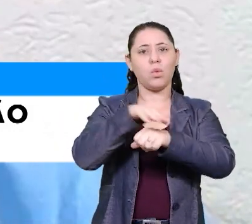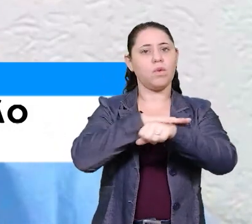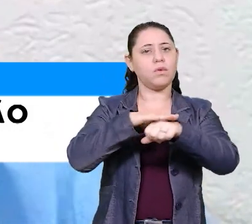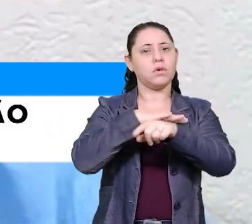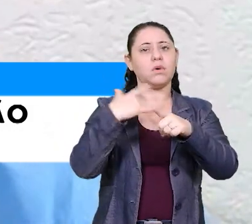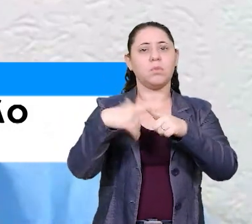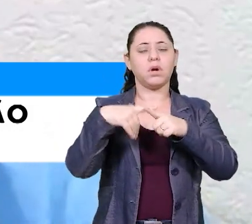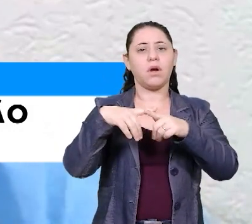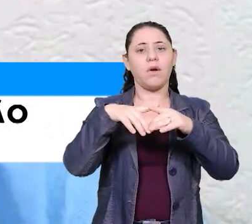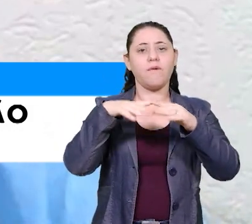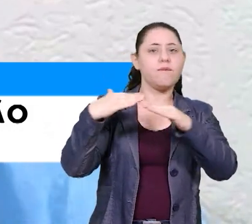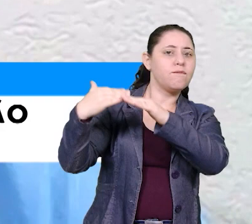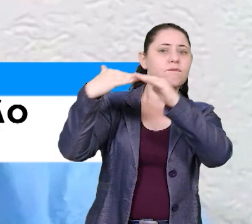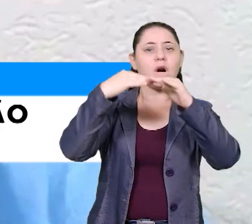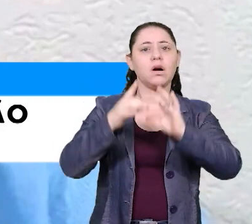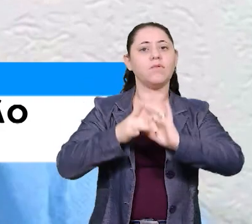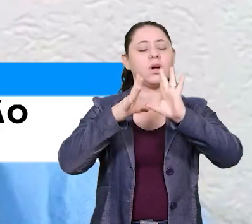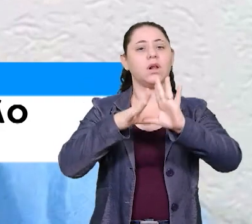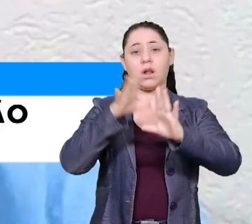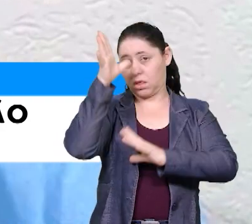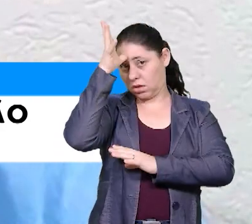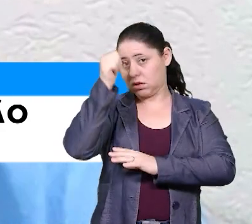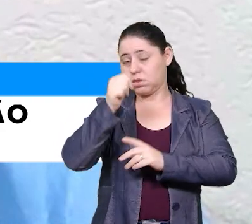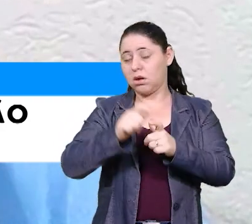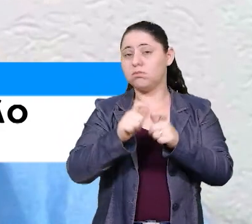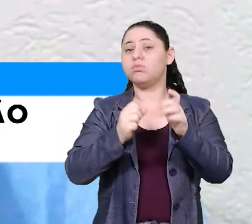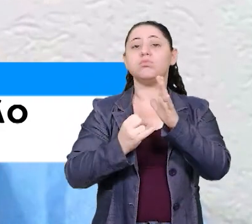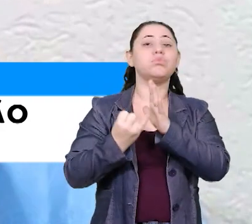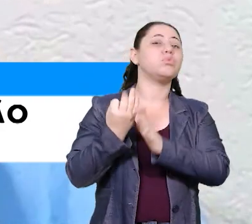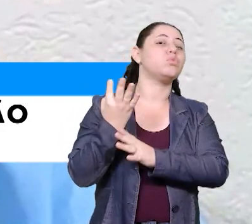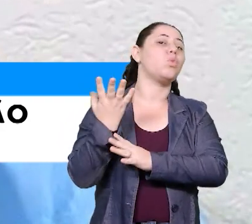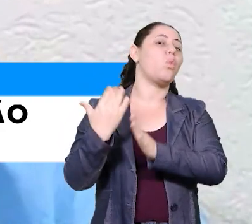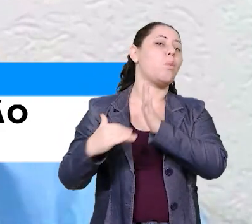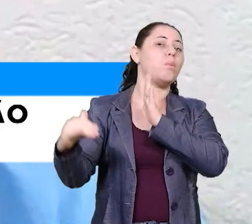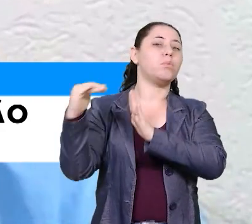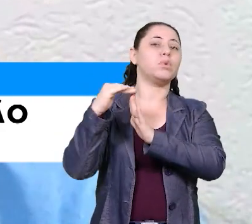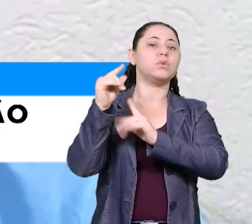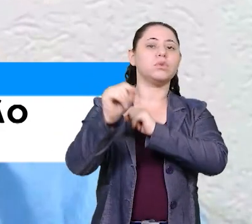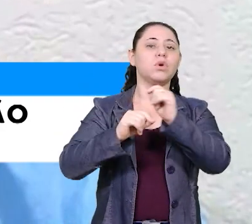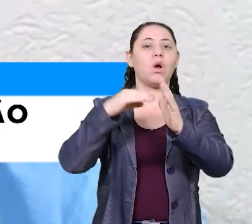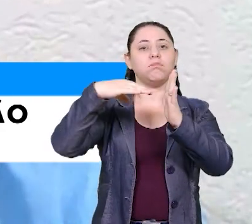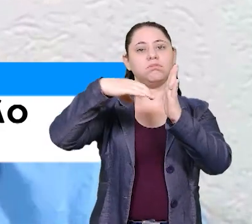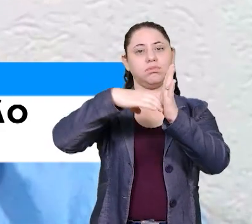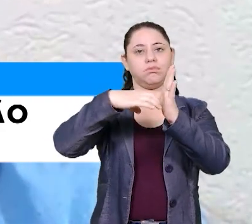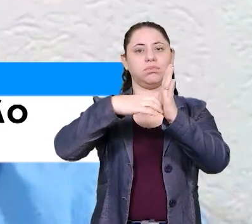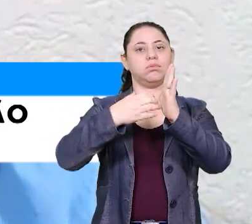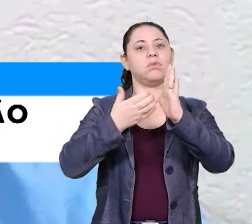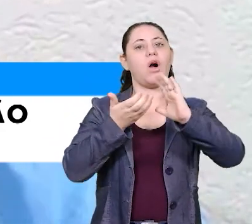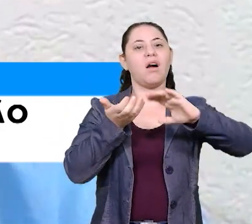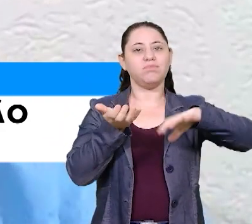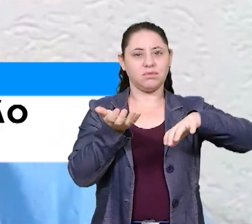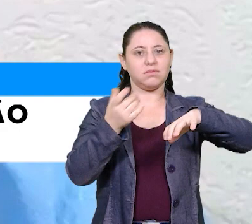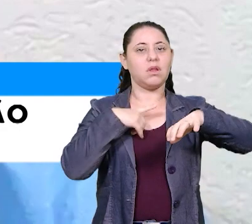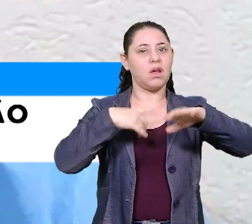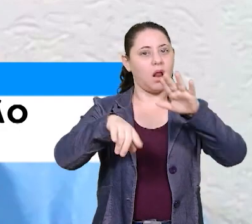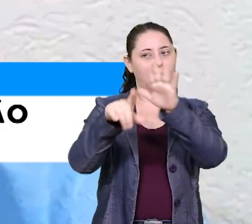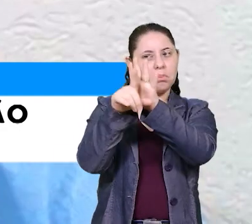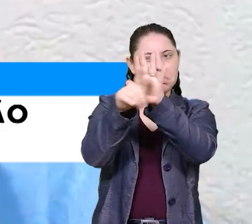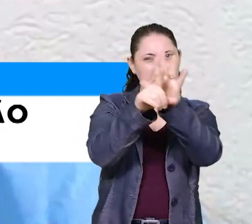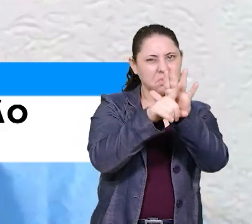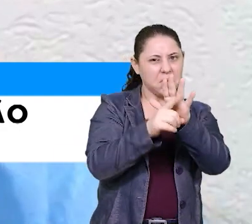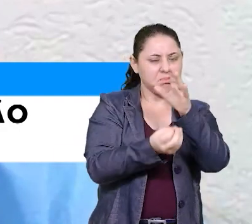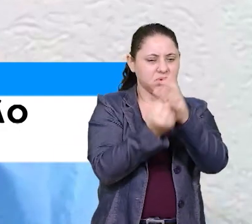que conversar com a Câmara, tem que conversar com o Senado, porque nós vivemos numa democracia em que quem decide a maioria